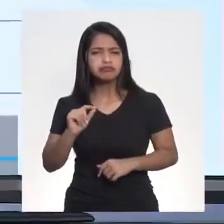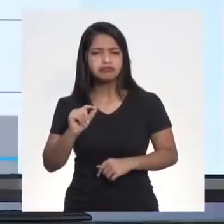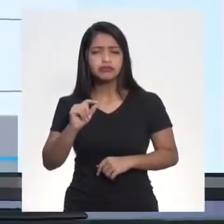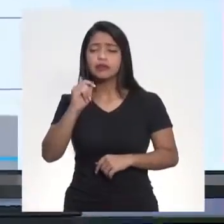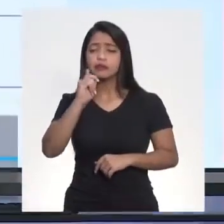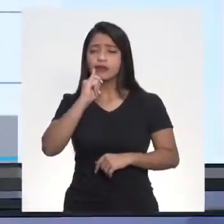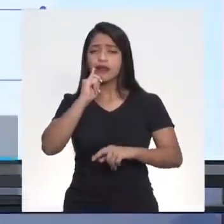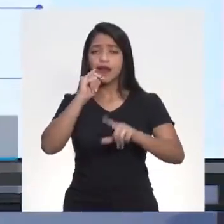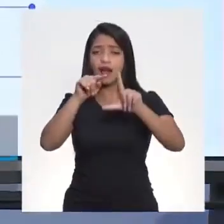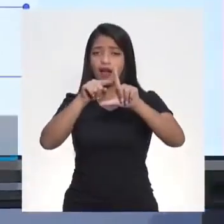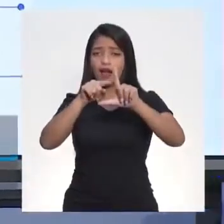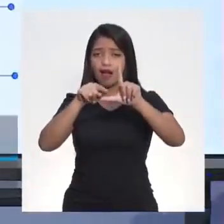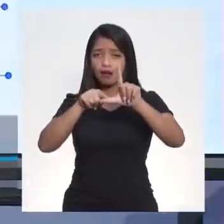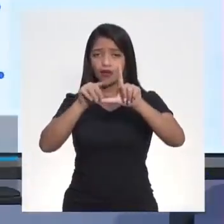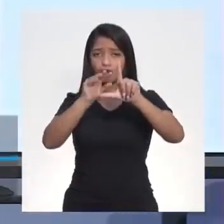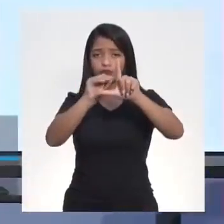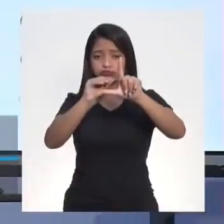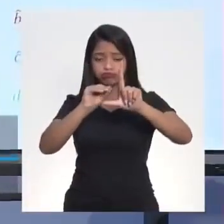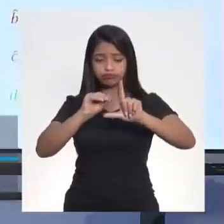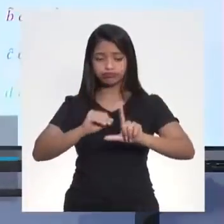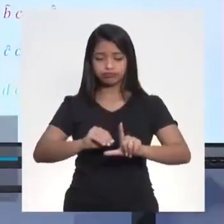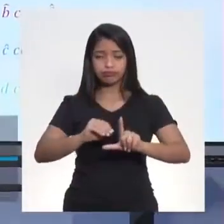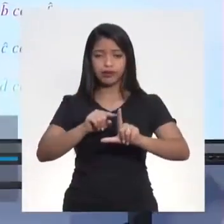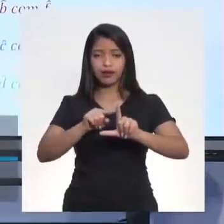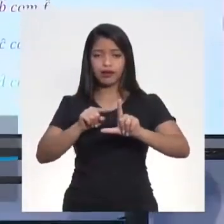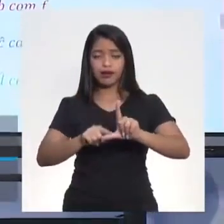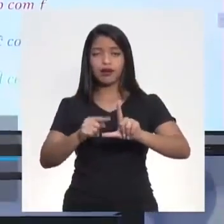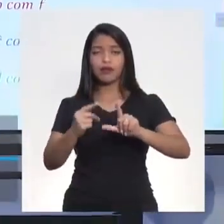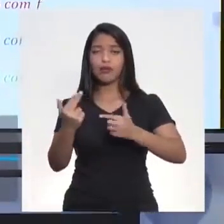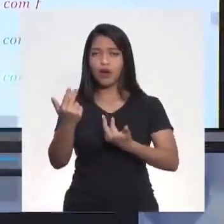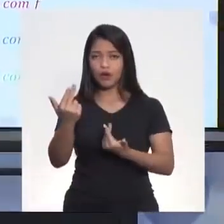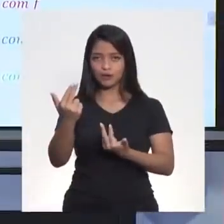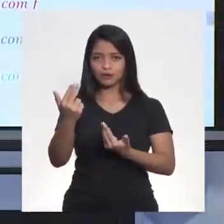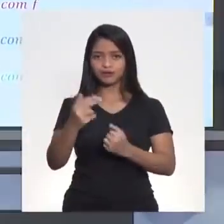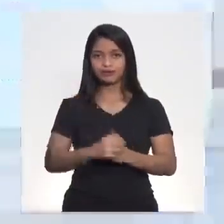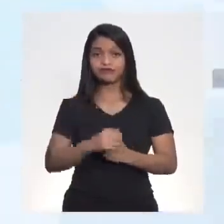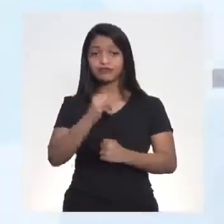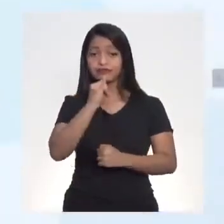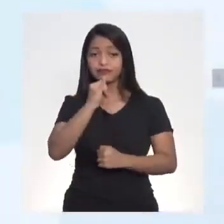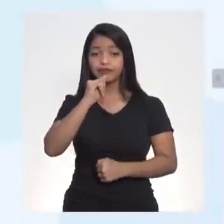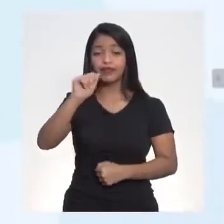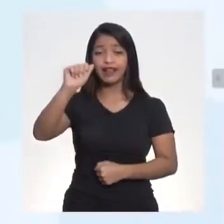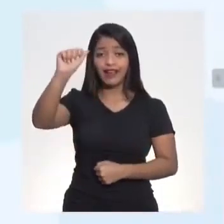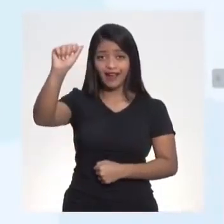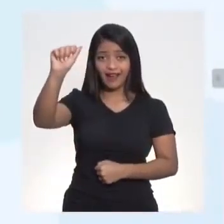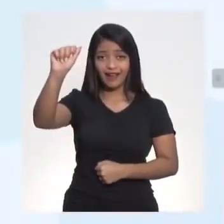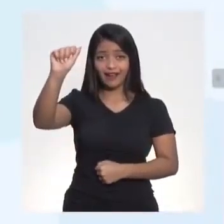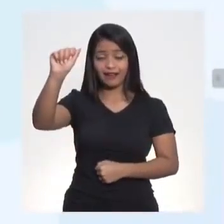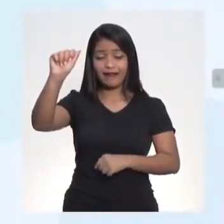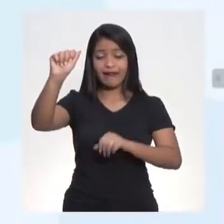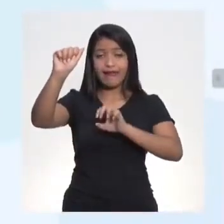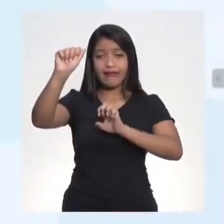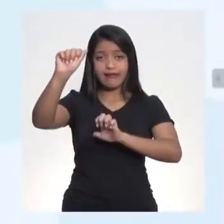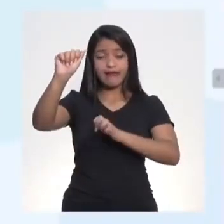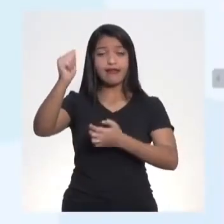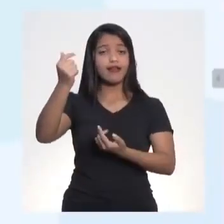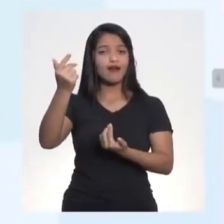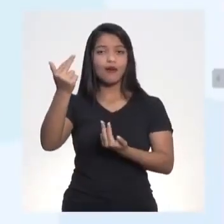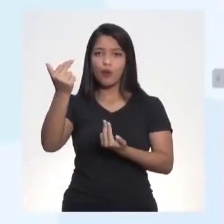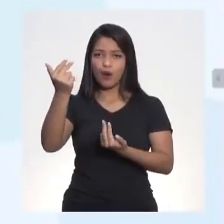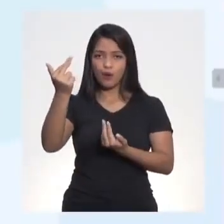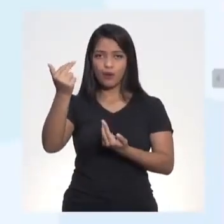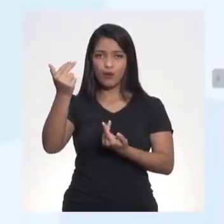um igual. Então, por exemplo, o A, o correspondente do A é o E, né? Então, os dois aqui na mesma cor,